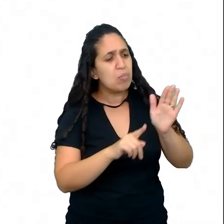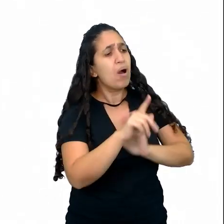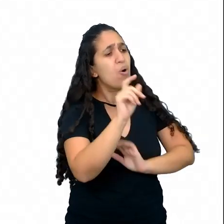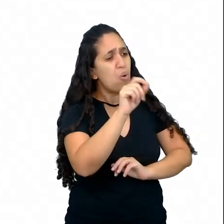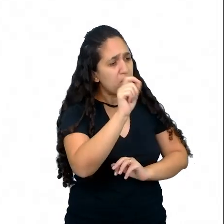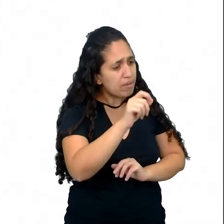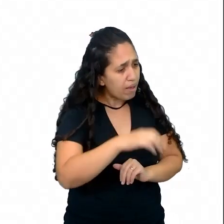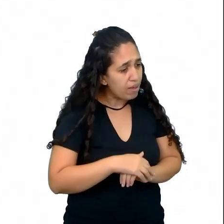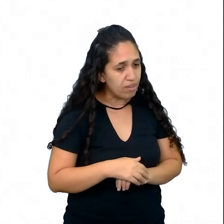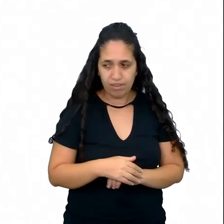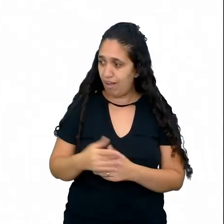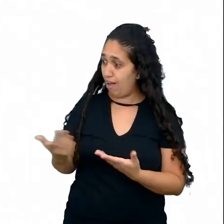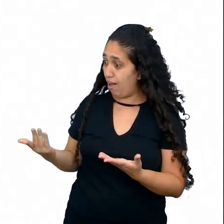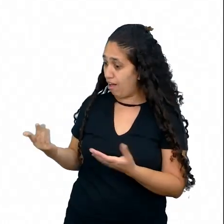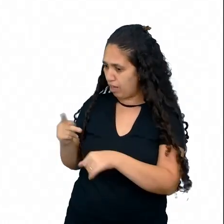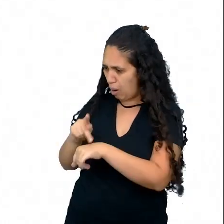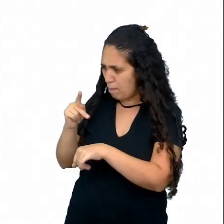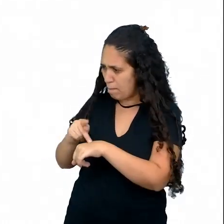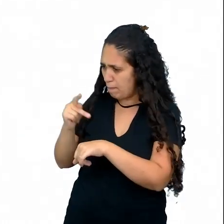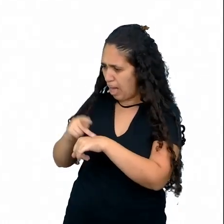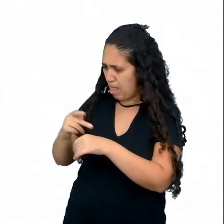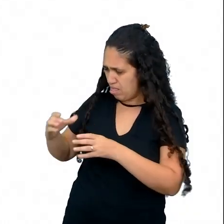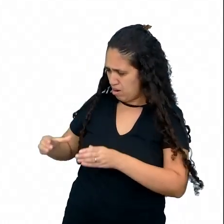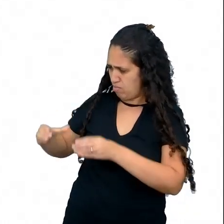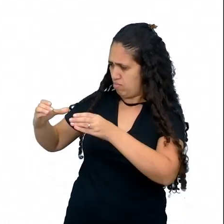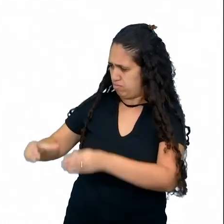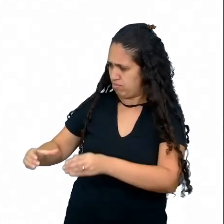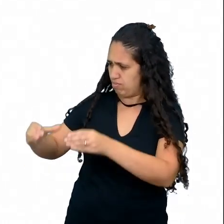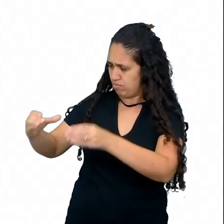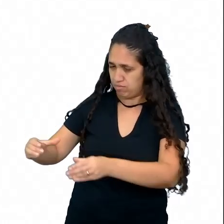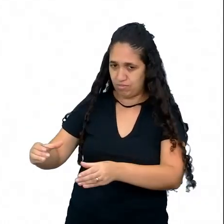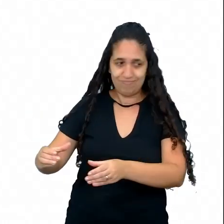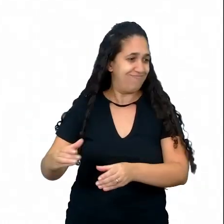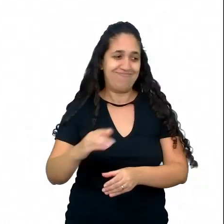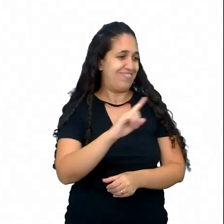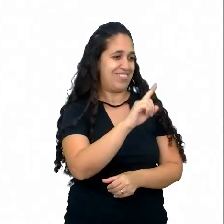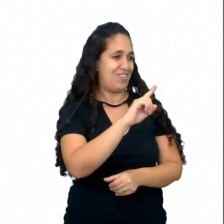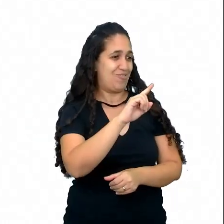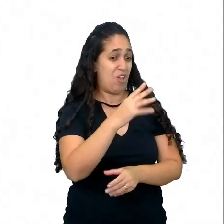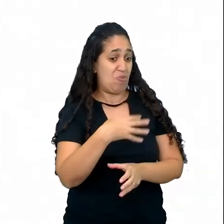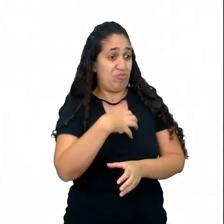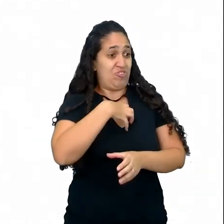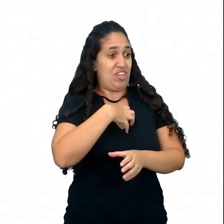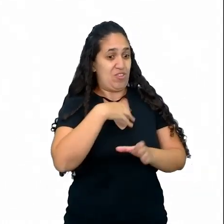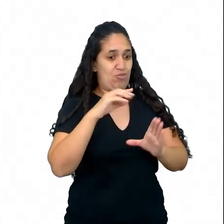falou, ah, professor, é aquela rocha, né? Aquela pedra lá que faz. Bom, aquilo lá não é o formato que